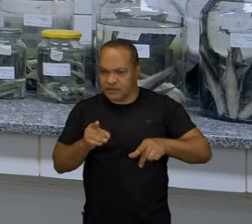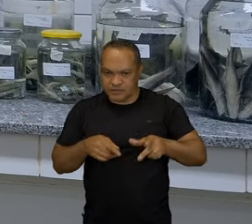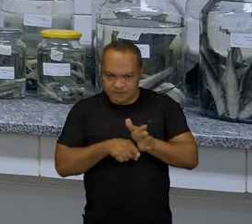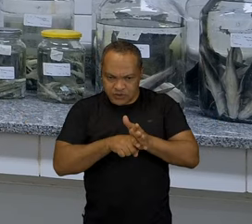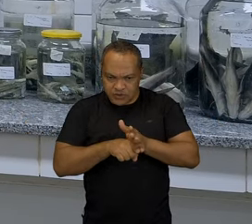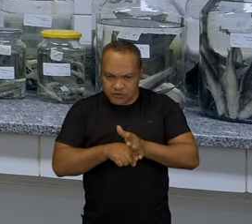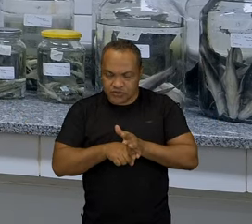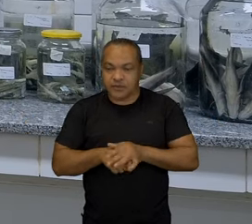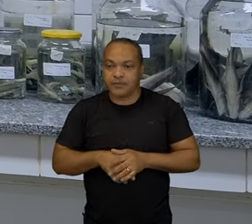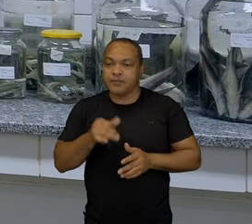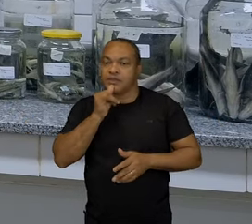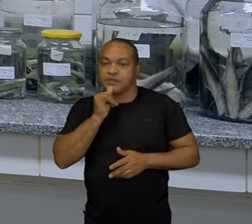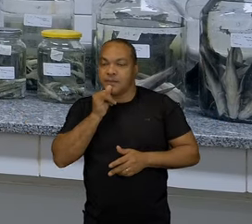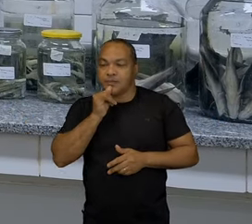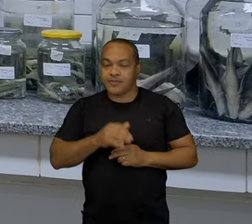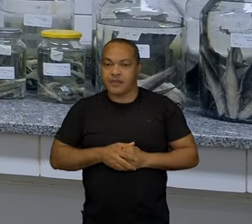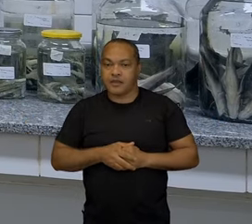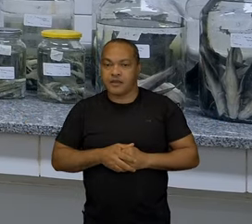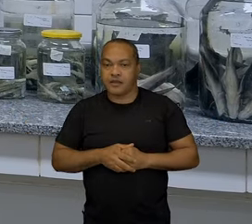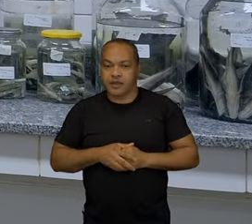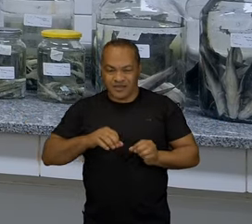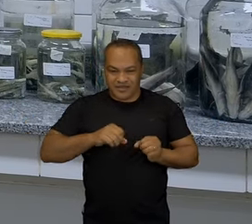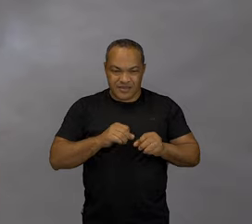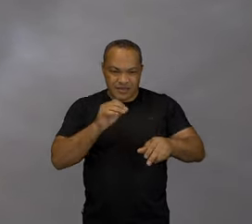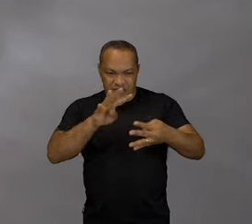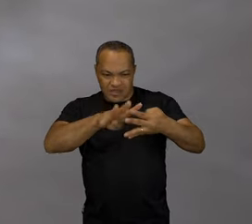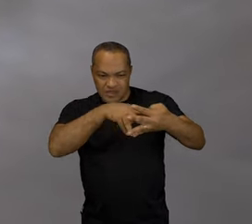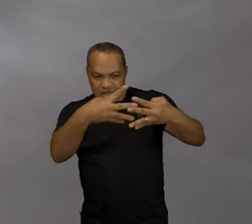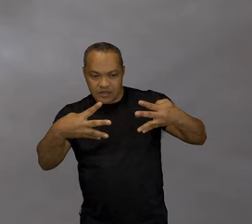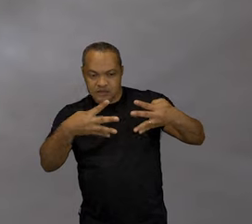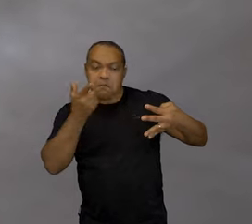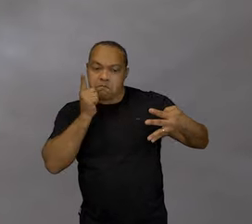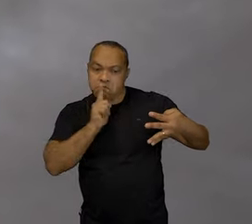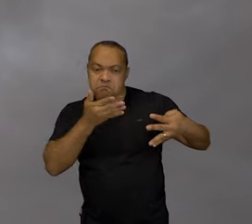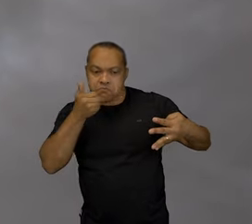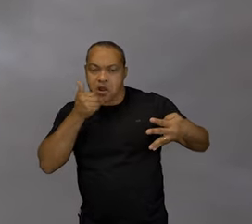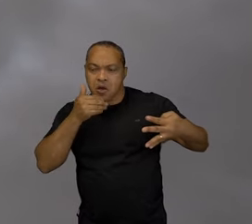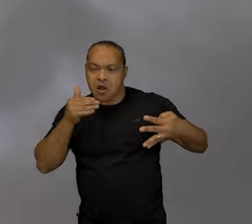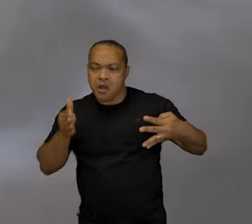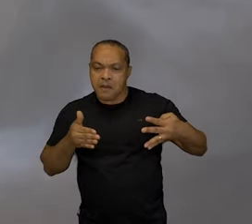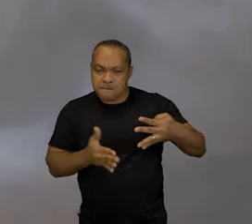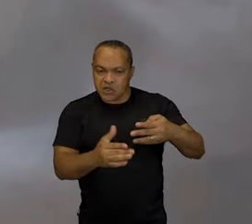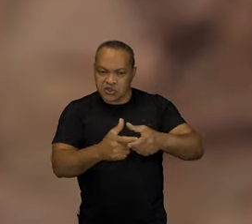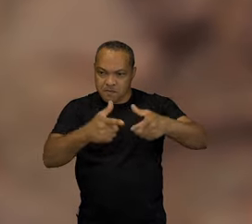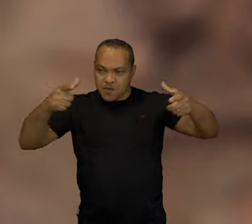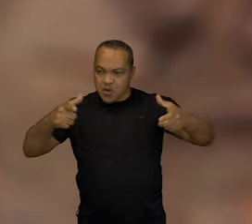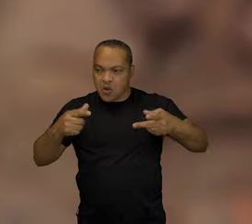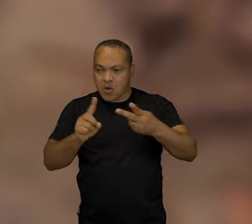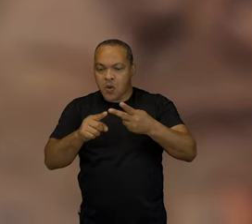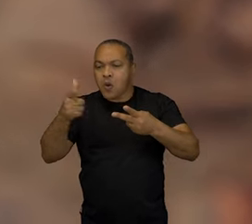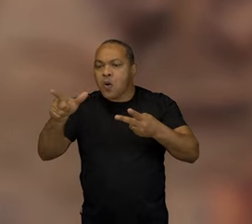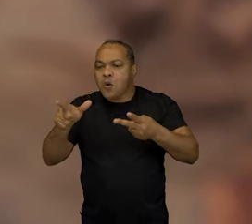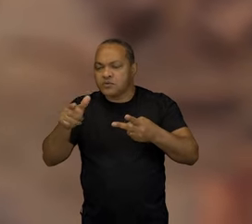um desses métodos. Por exemplo, as redes de espera são melhores para capturar espécies de médio, grande porte, enquanto os